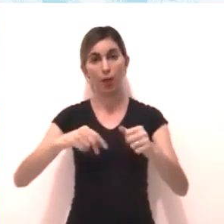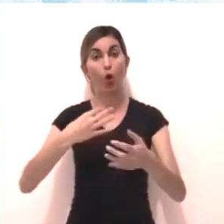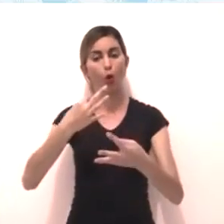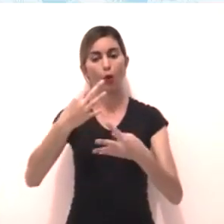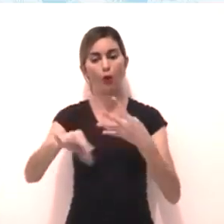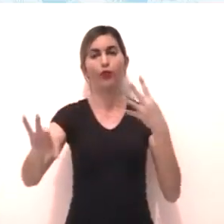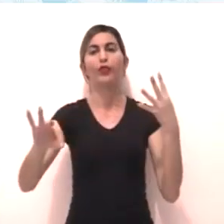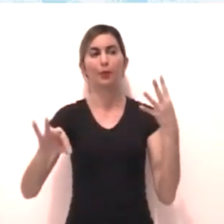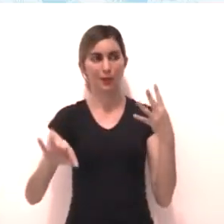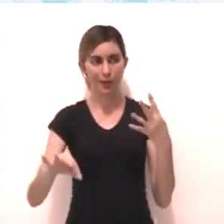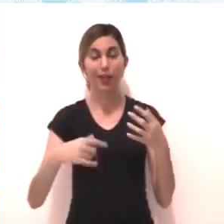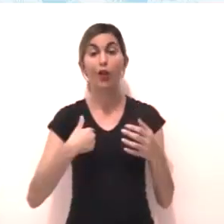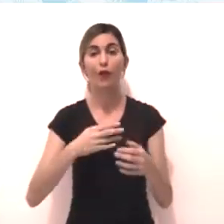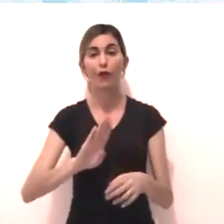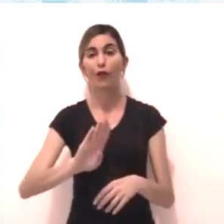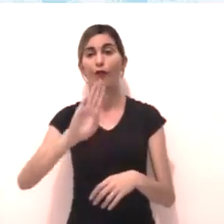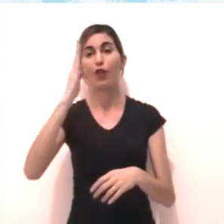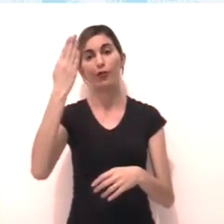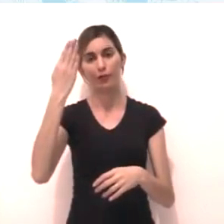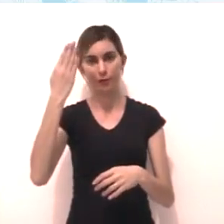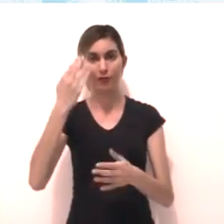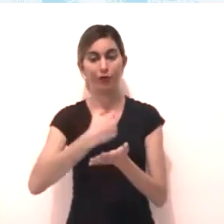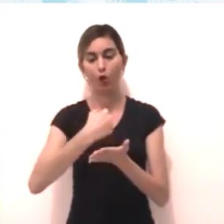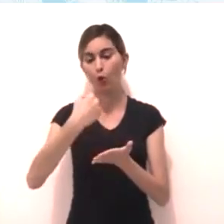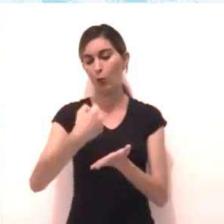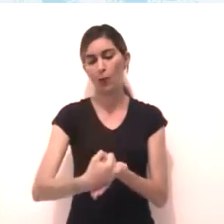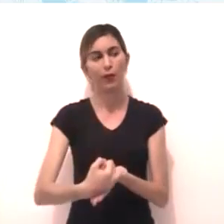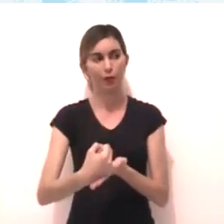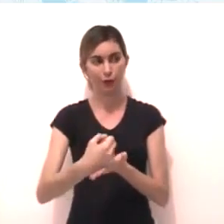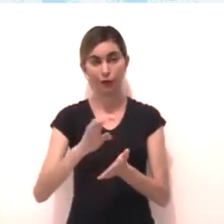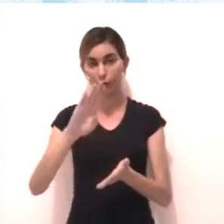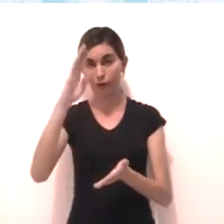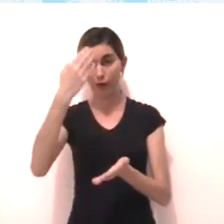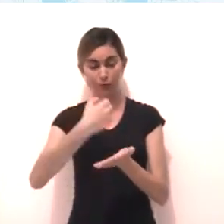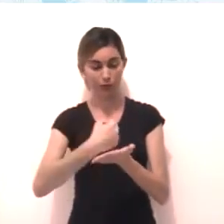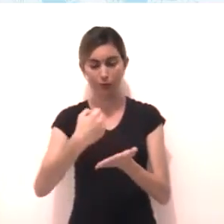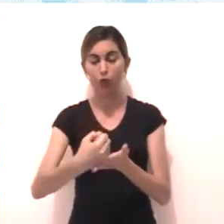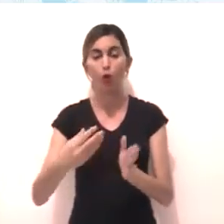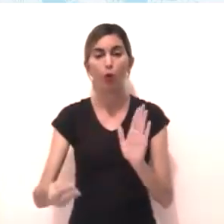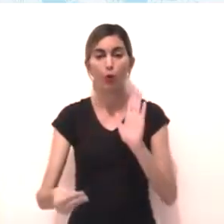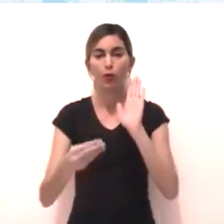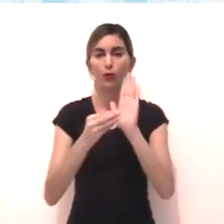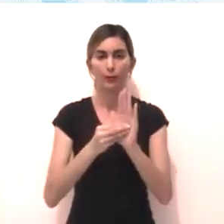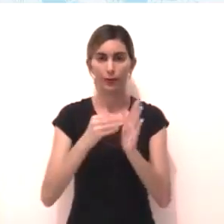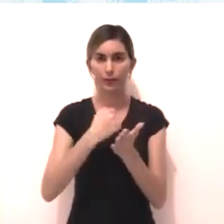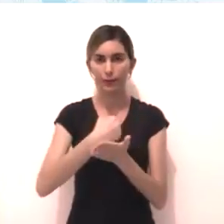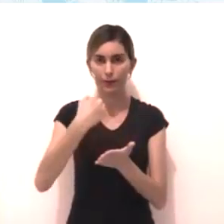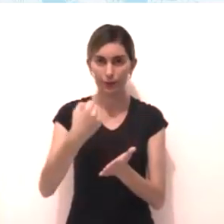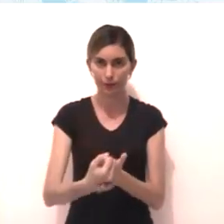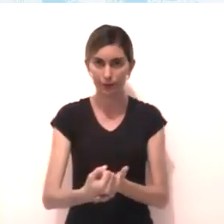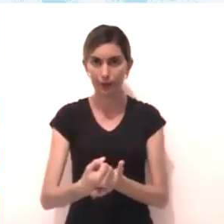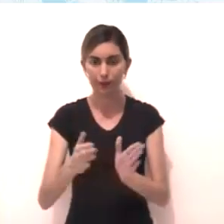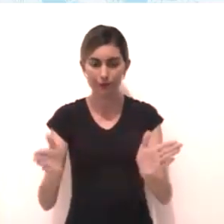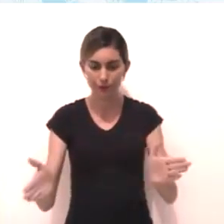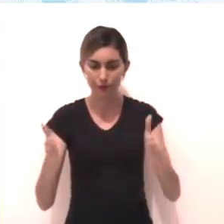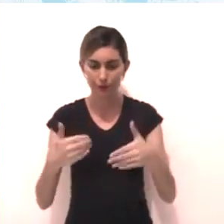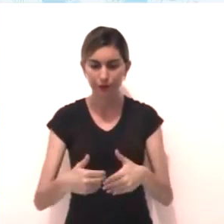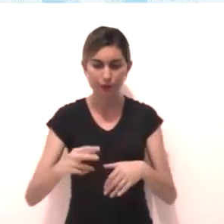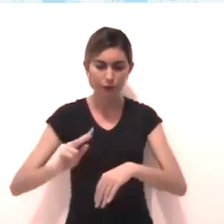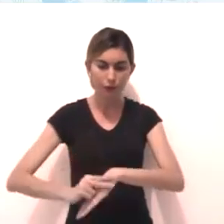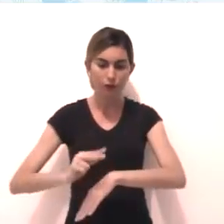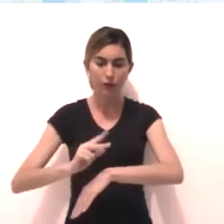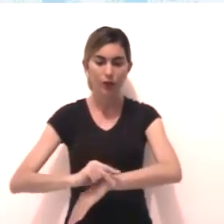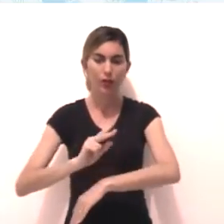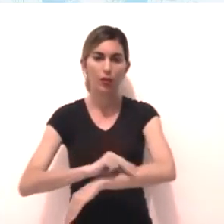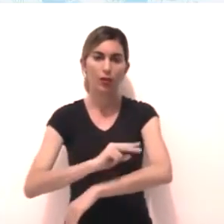para confirmar isso, eles falsificavam um documento, colocavam esse documento dentro de uma caixa cheia